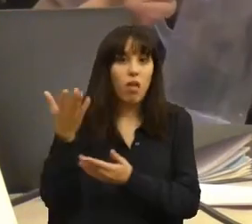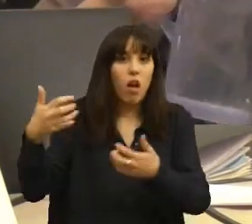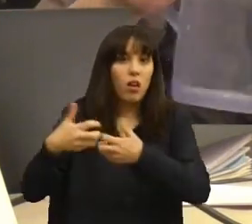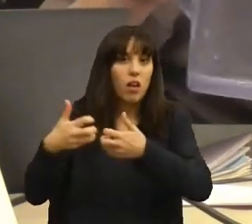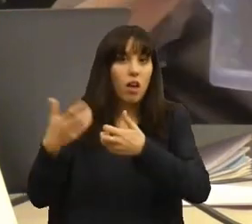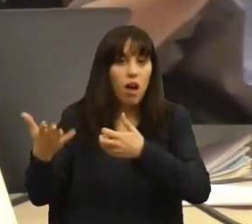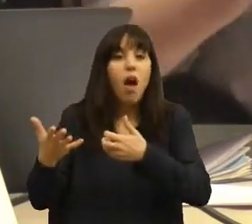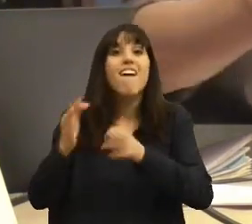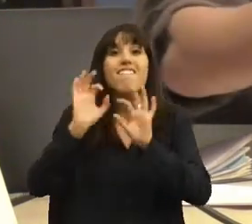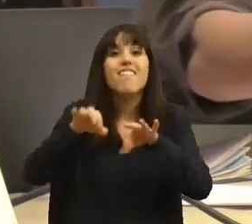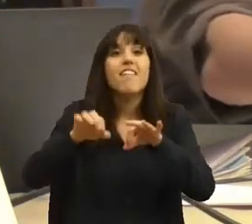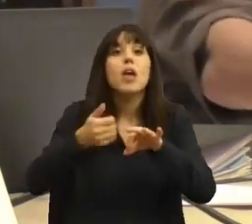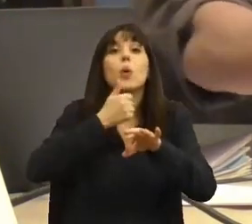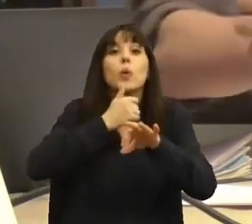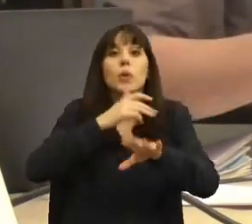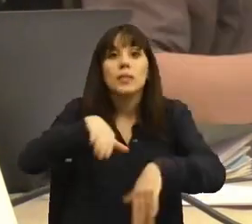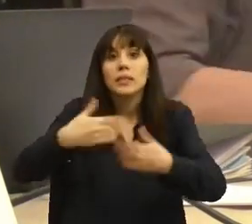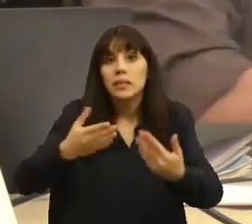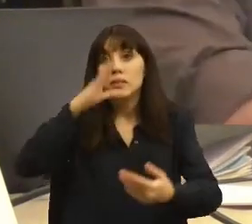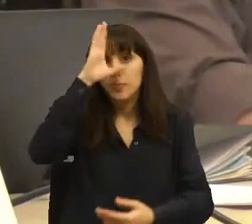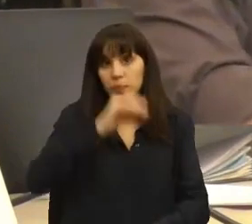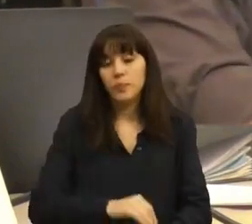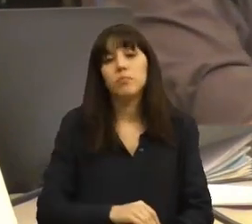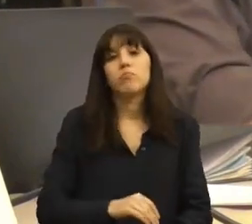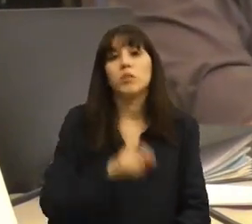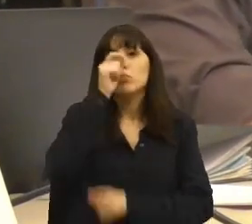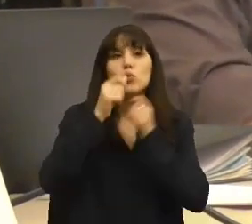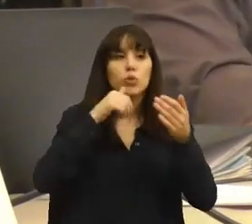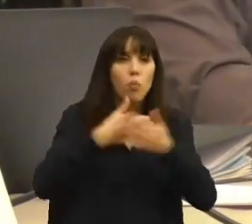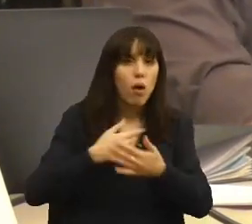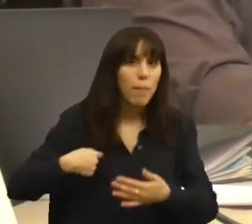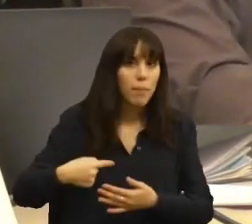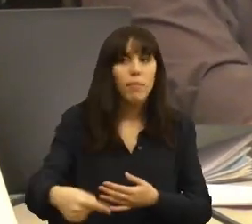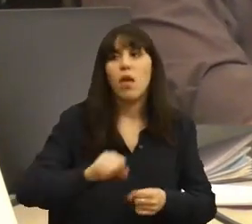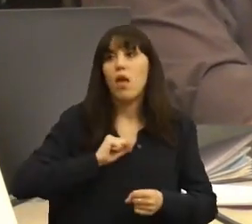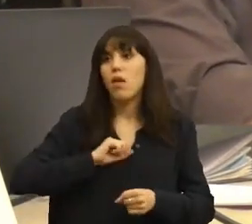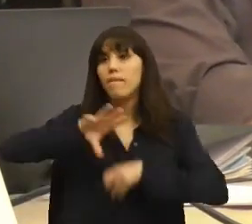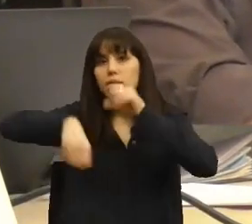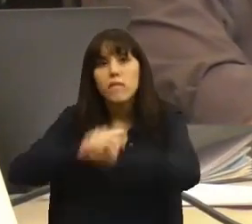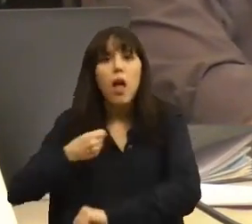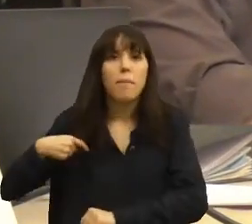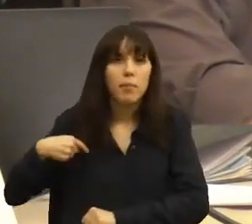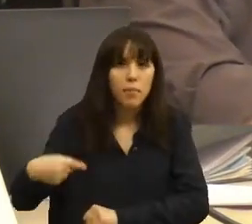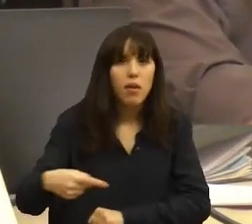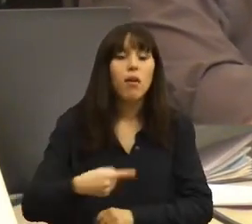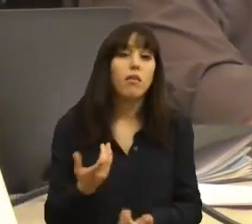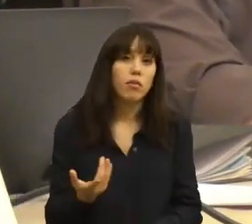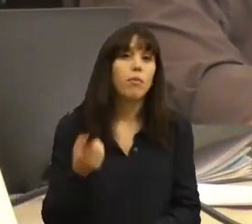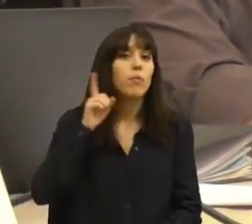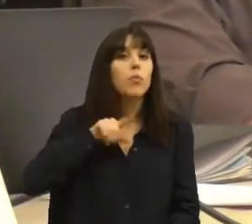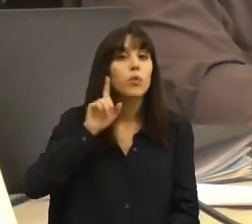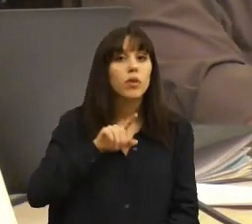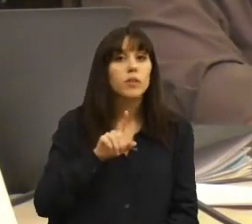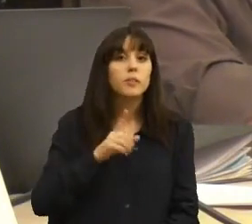decorrer sem fim à vista, continua a fazer mortes, continua a provocar destruição e, portanto, entendemos que é